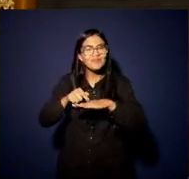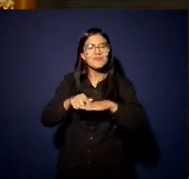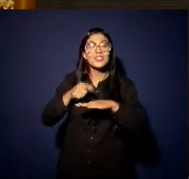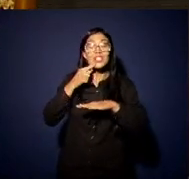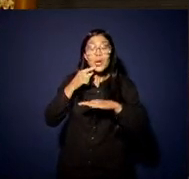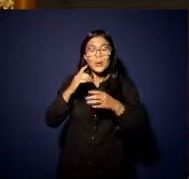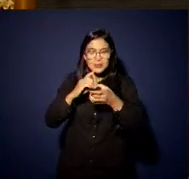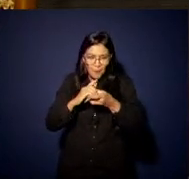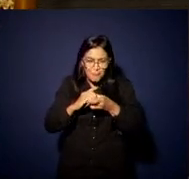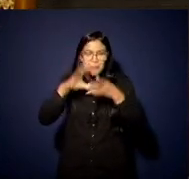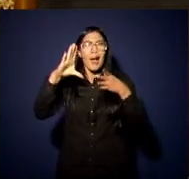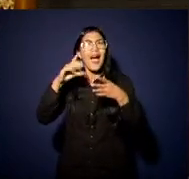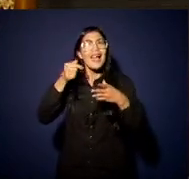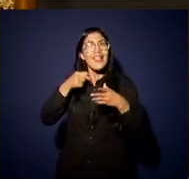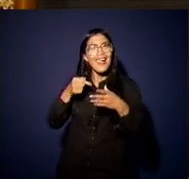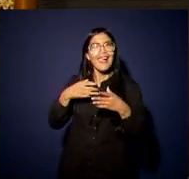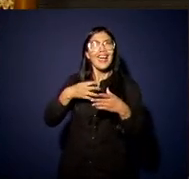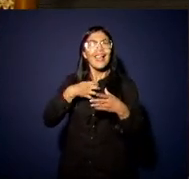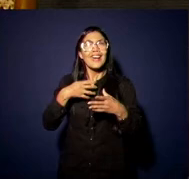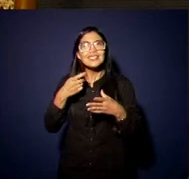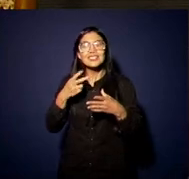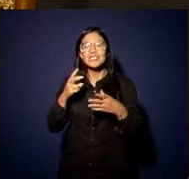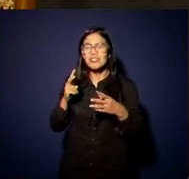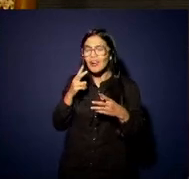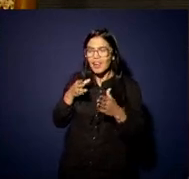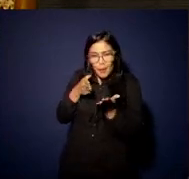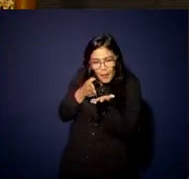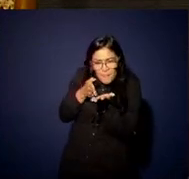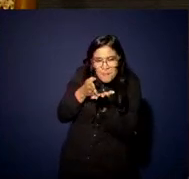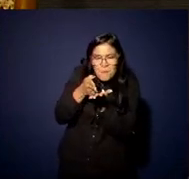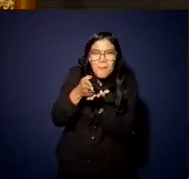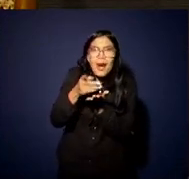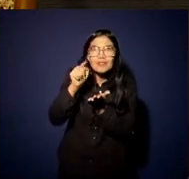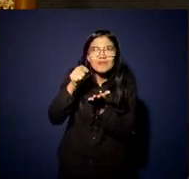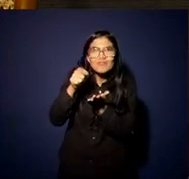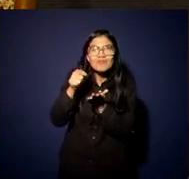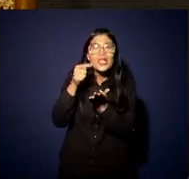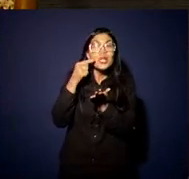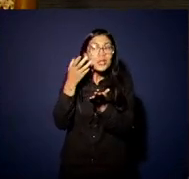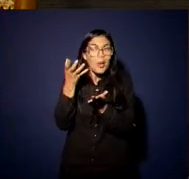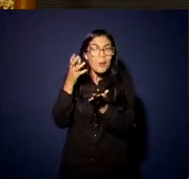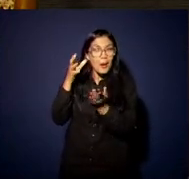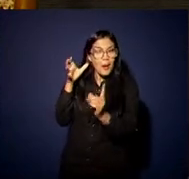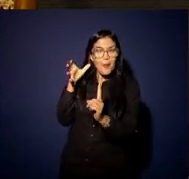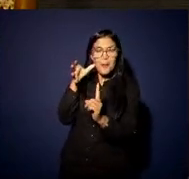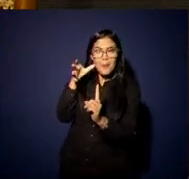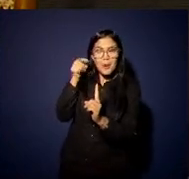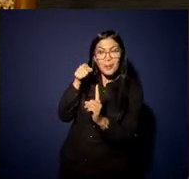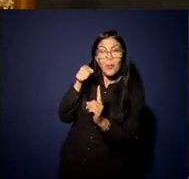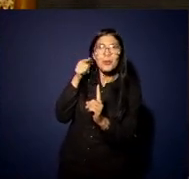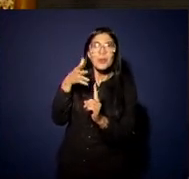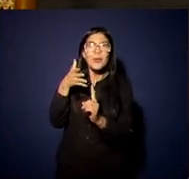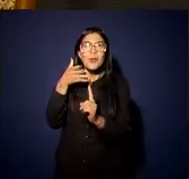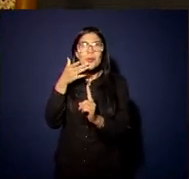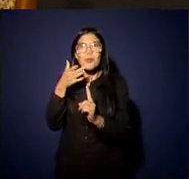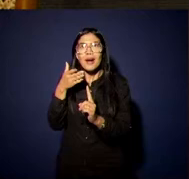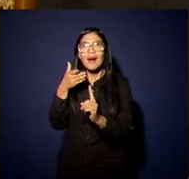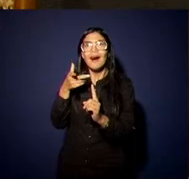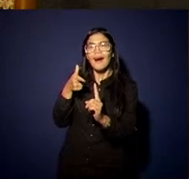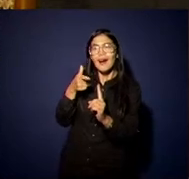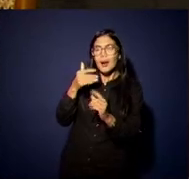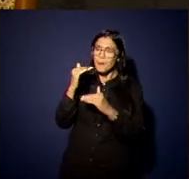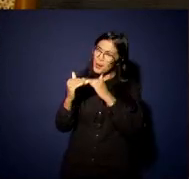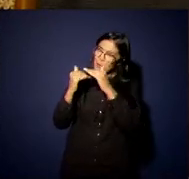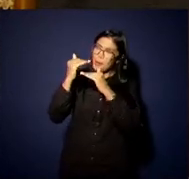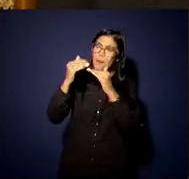democratizante Vai na direção do que a gente quer do Mercado de Capitais servindo como uma ferramenta para promoção do desenvolvimento